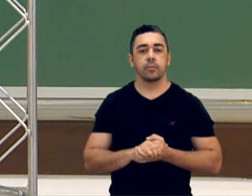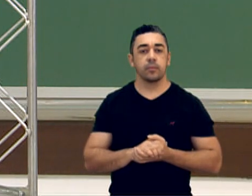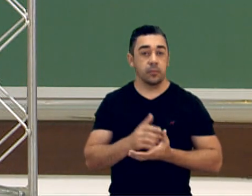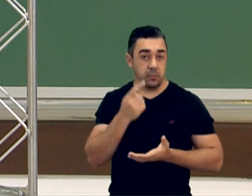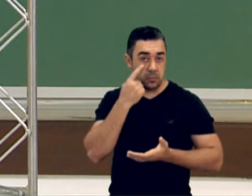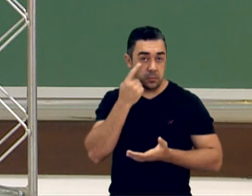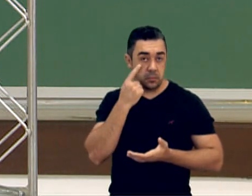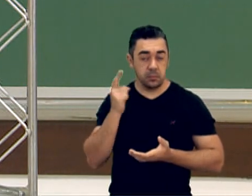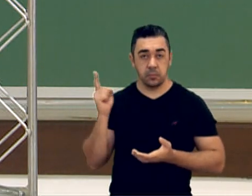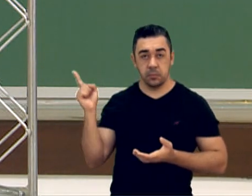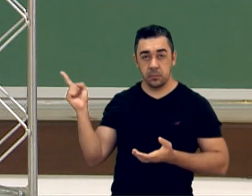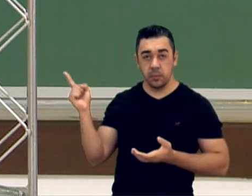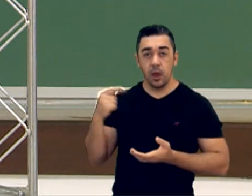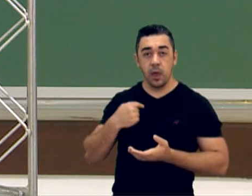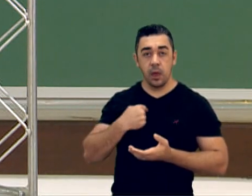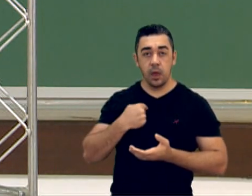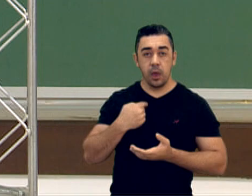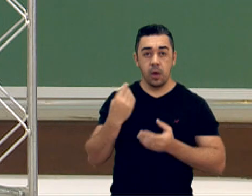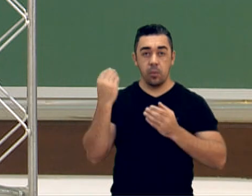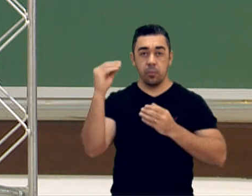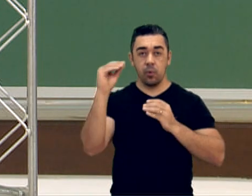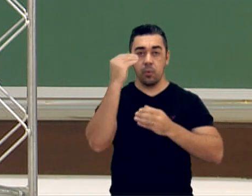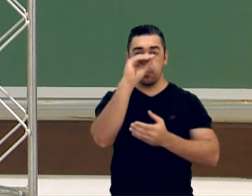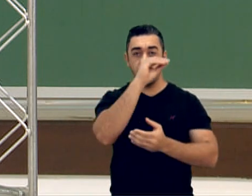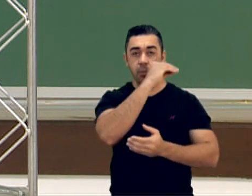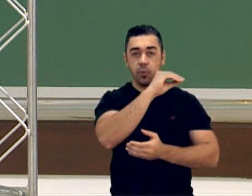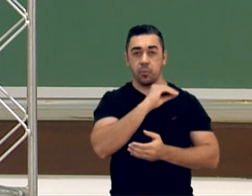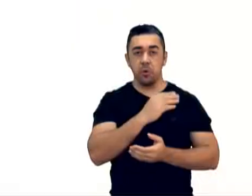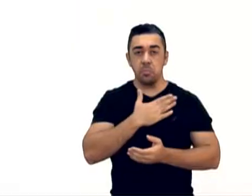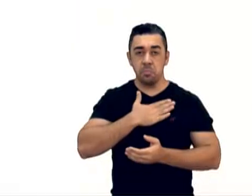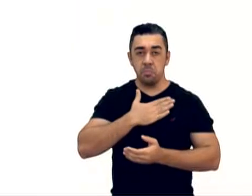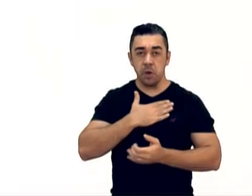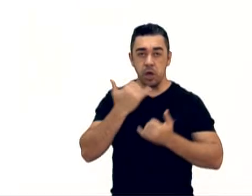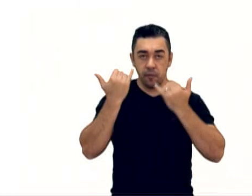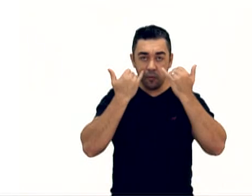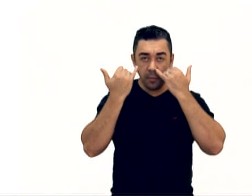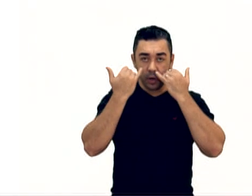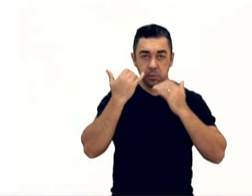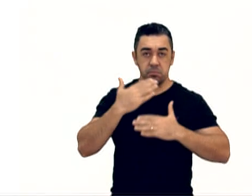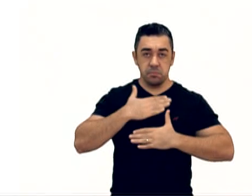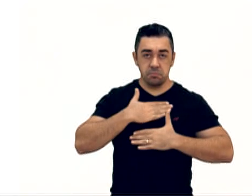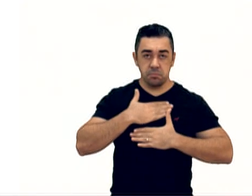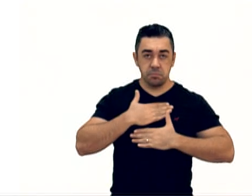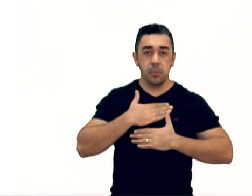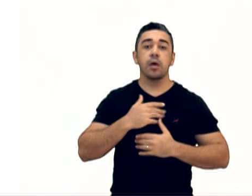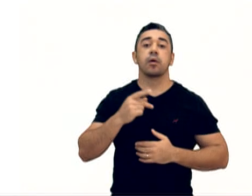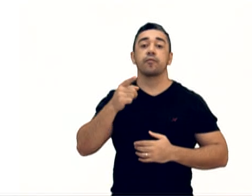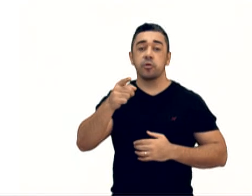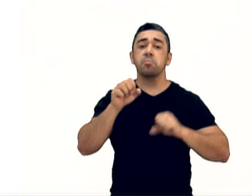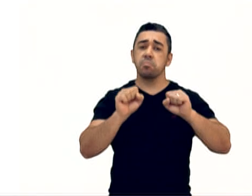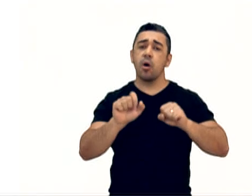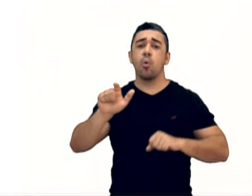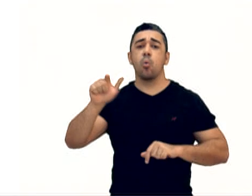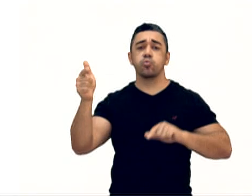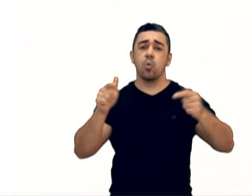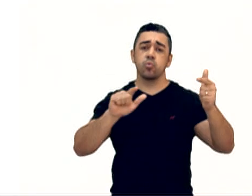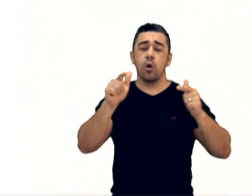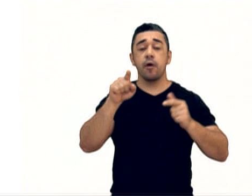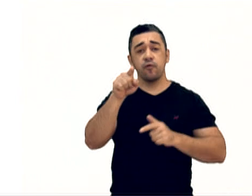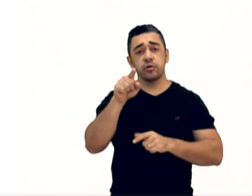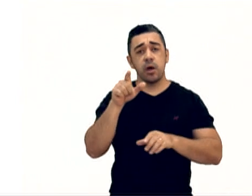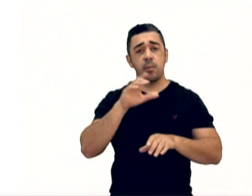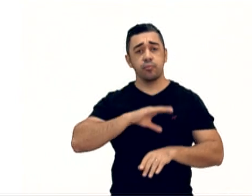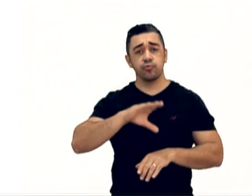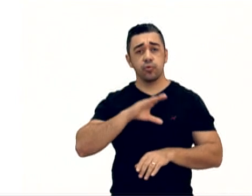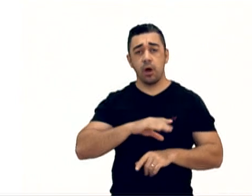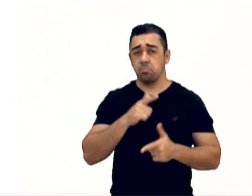vamos lá. Eu coloquei as minhas informações aqui, vocês provavelmente tenham colocado outras. E se você fez em português, não